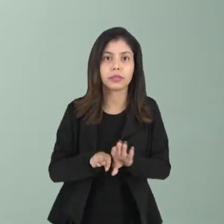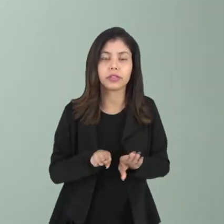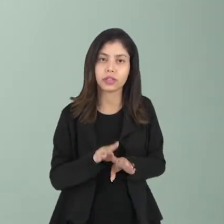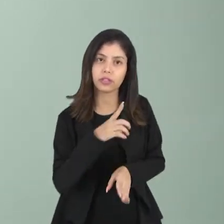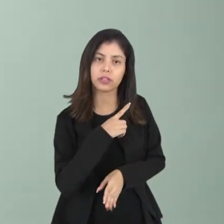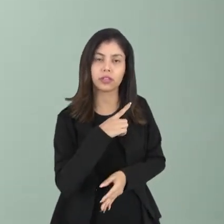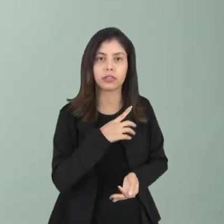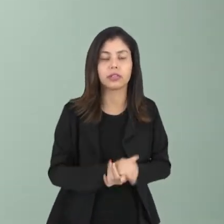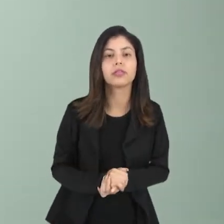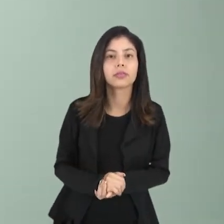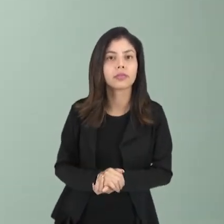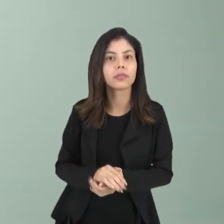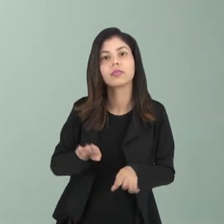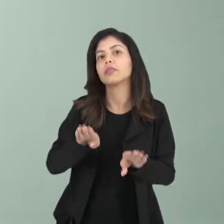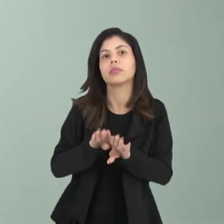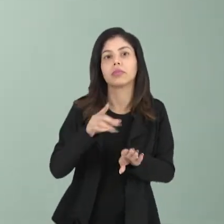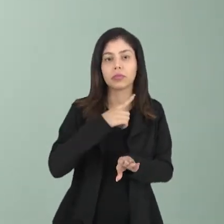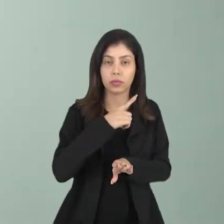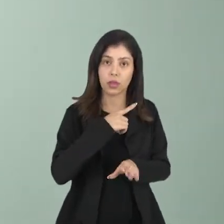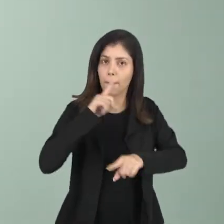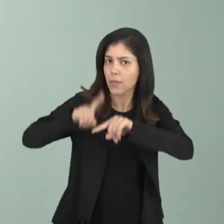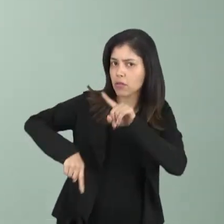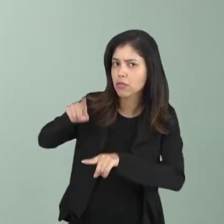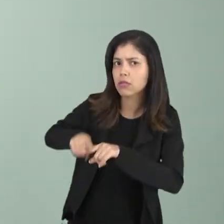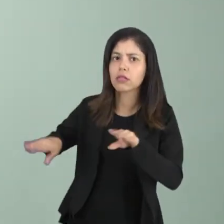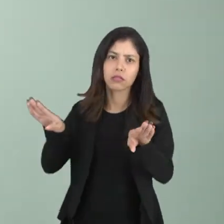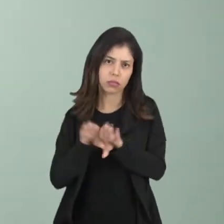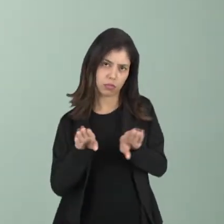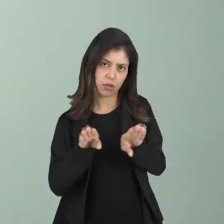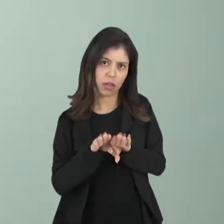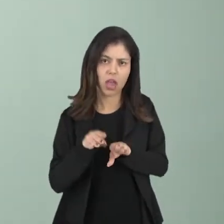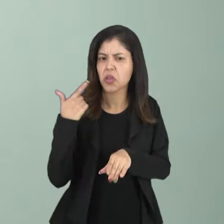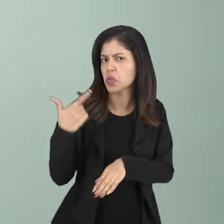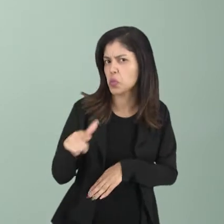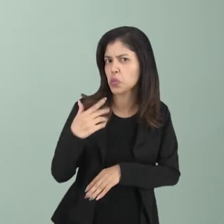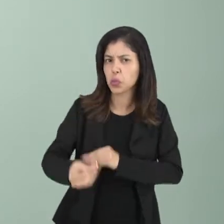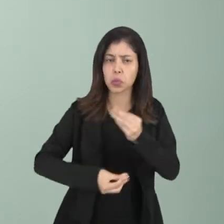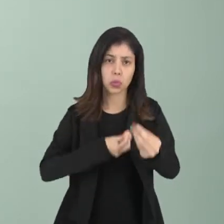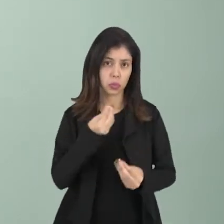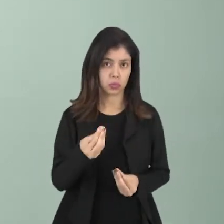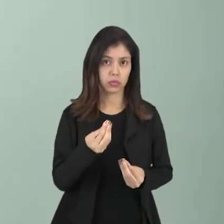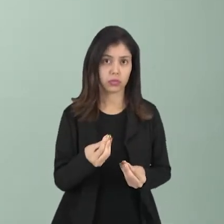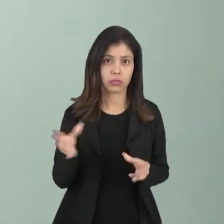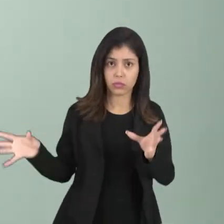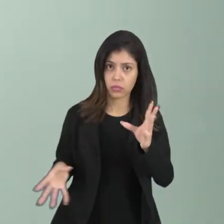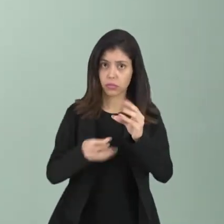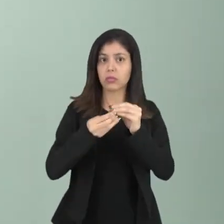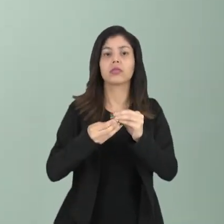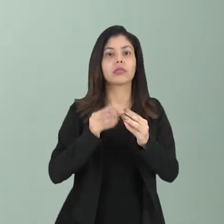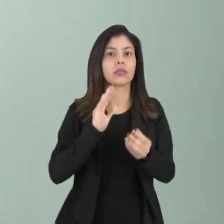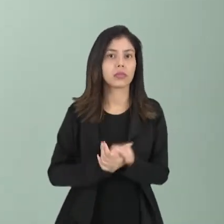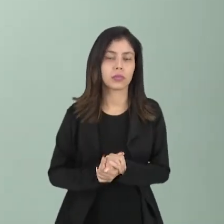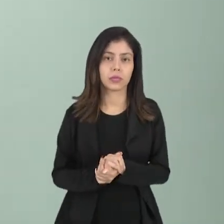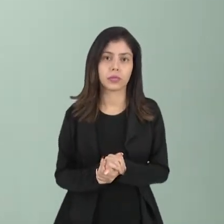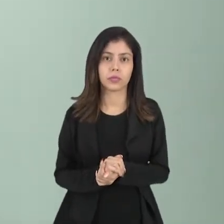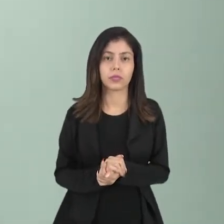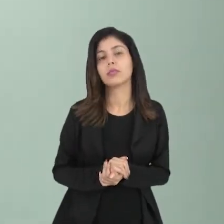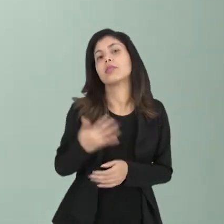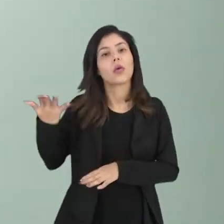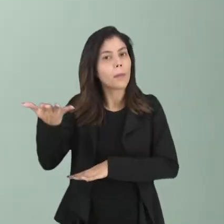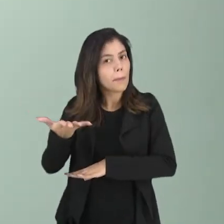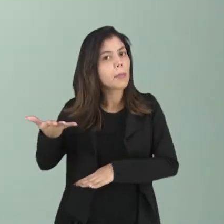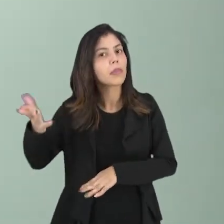é algo que não é materializado, que não existe de uma forma concreta. Com